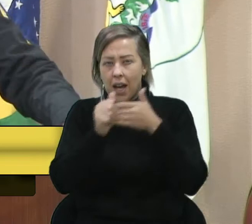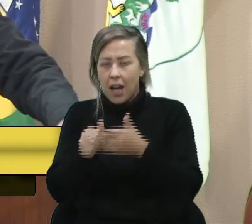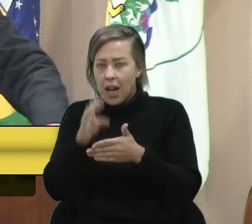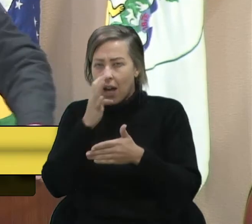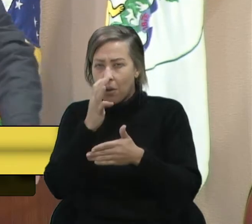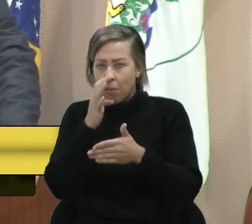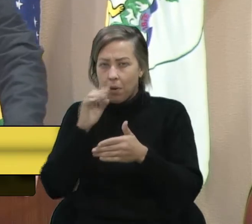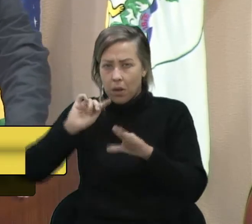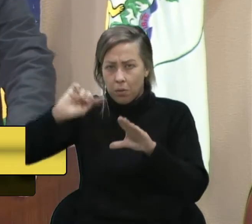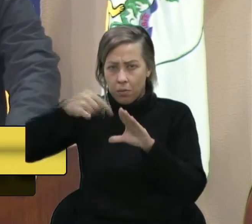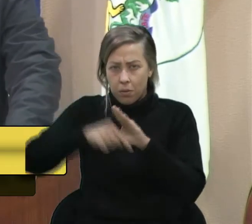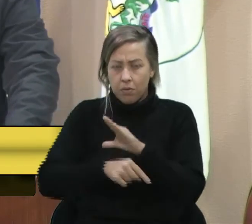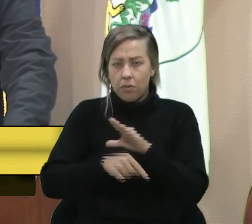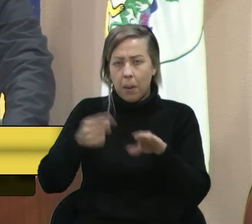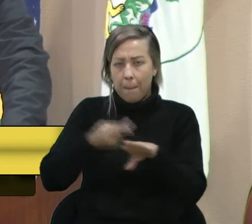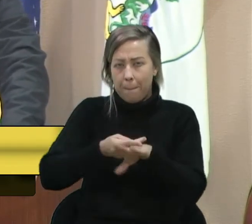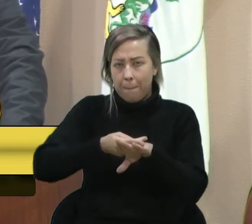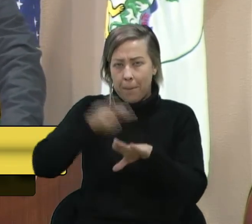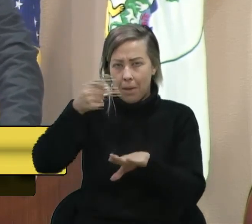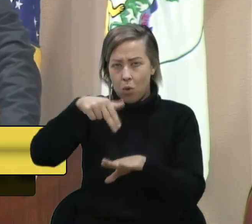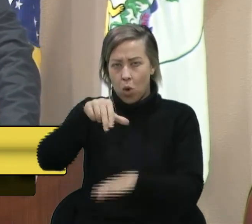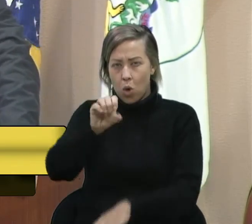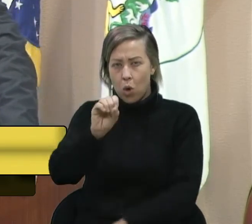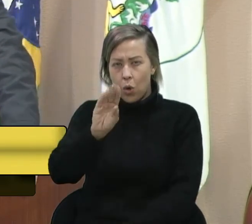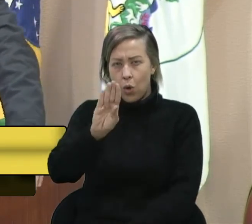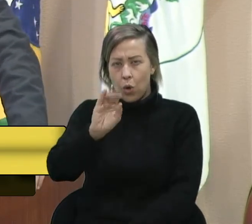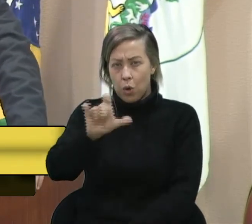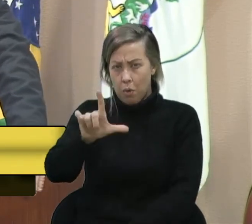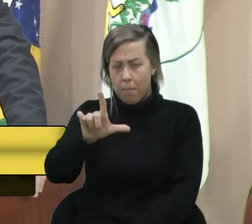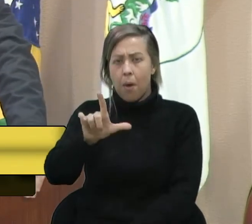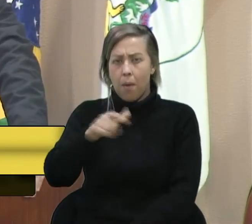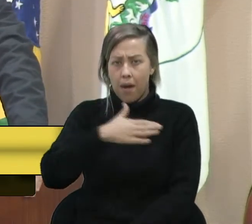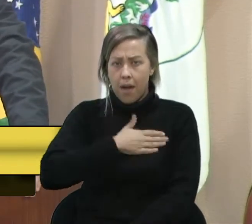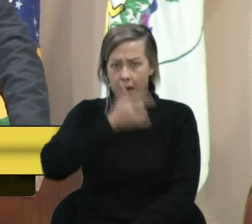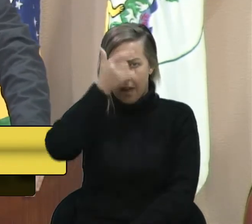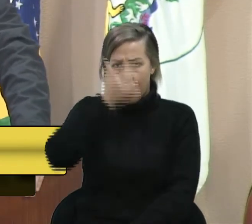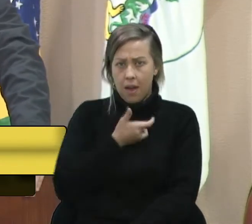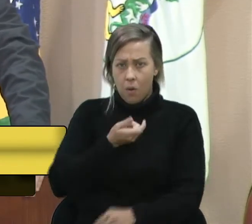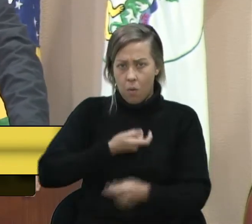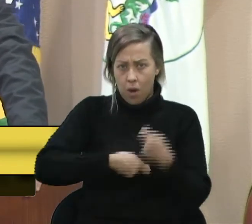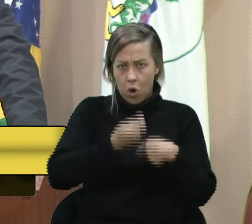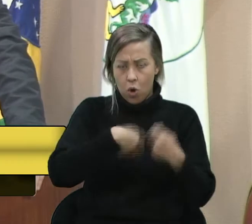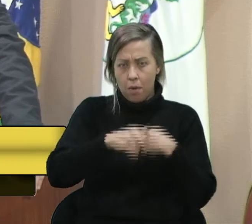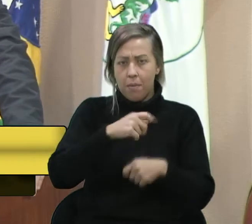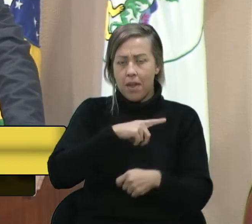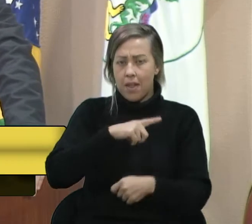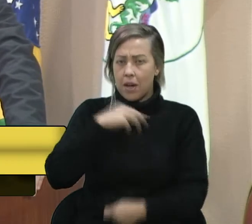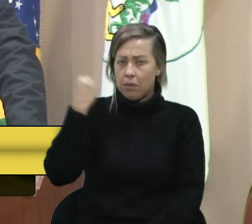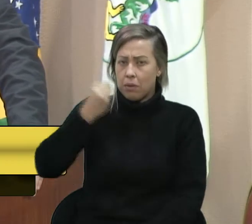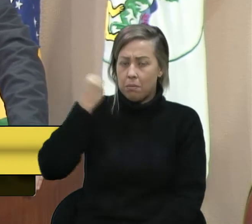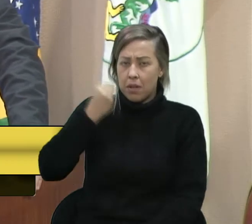mais profundamente o prêmio e conhece a história. E eu que sou um economista, gosto de sempre pesquisar o